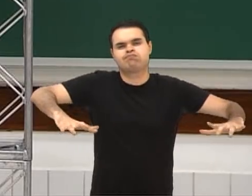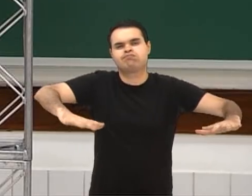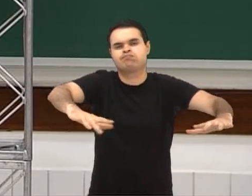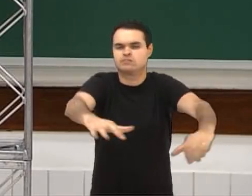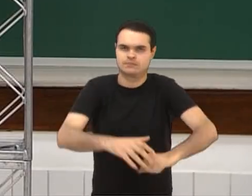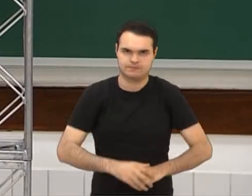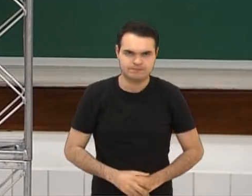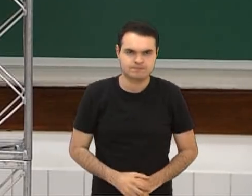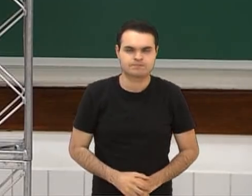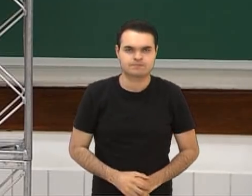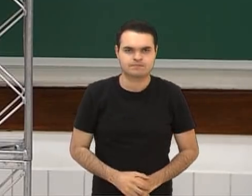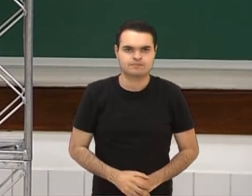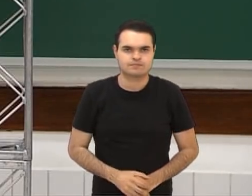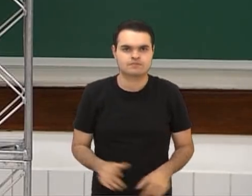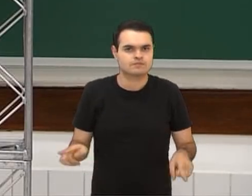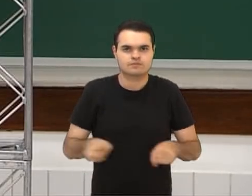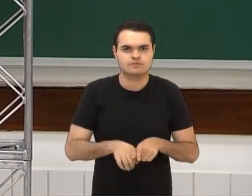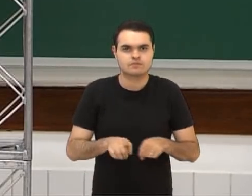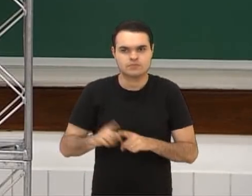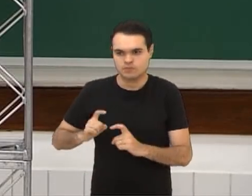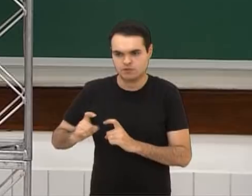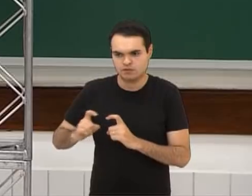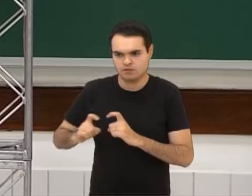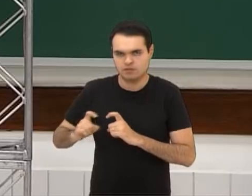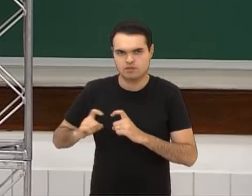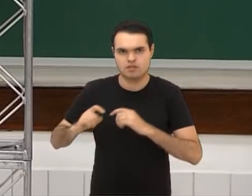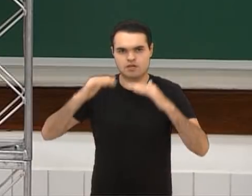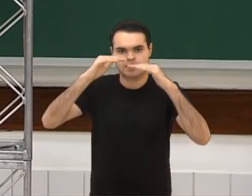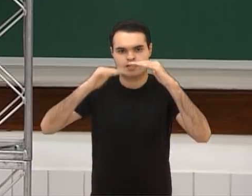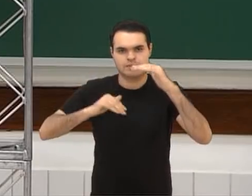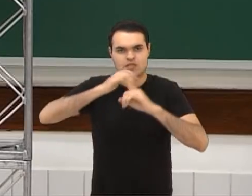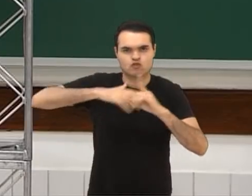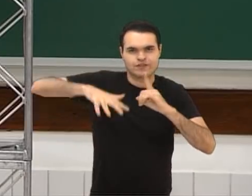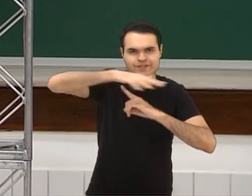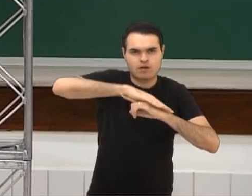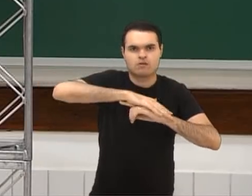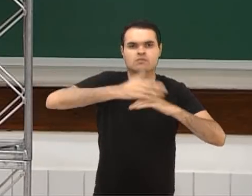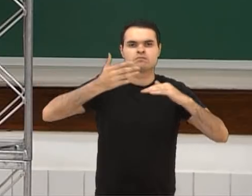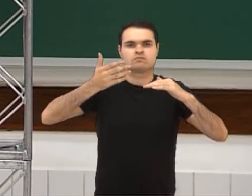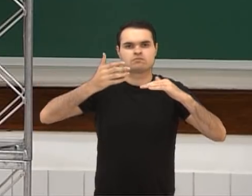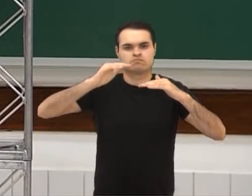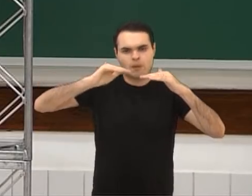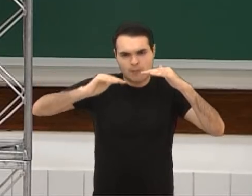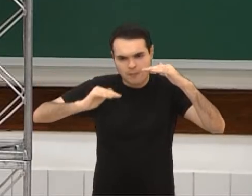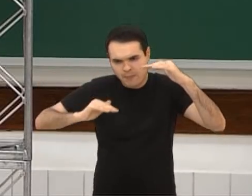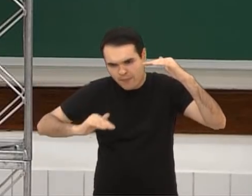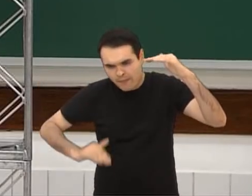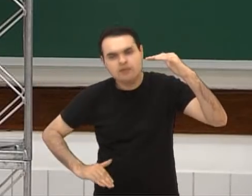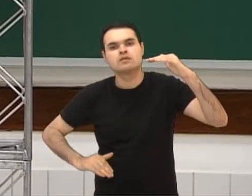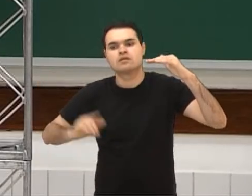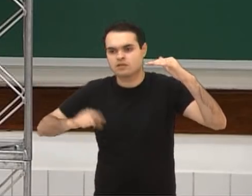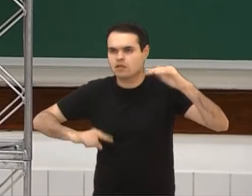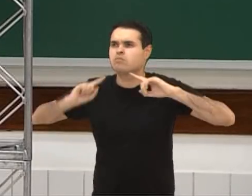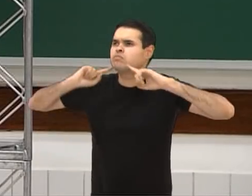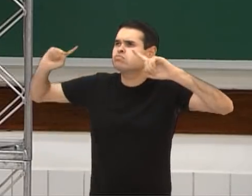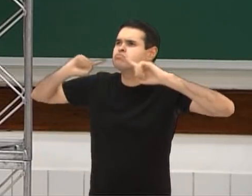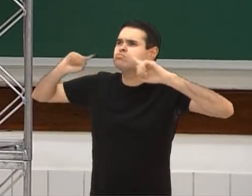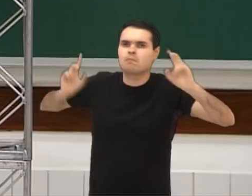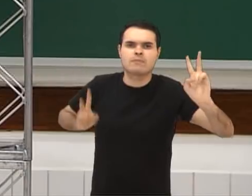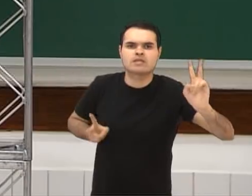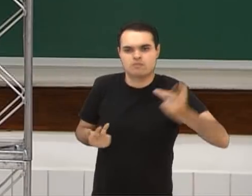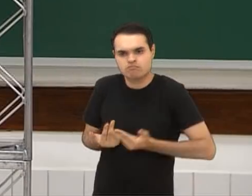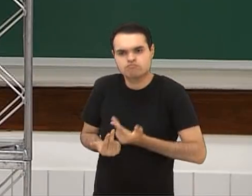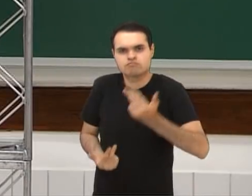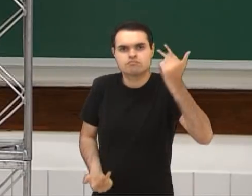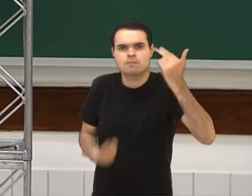E ainda, reunir pessoas de camadas sociais diferentes. Então, várias camadas sociais protestando, pedindo aí basicamente as